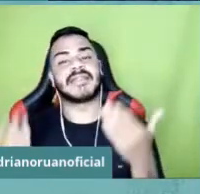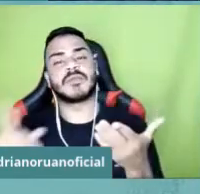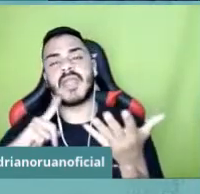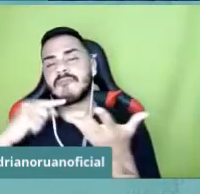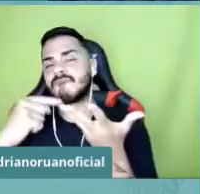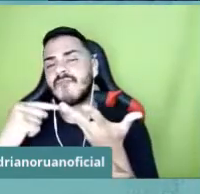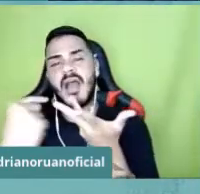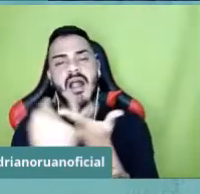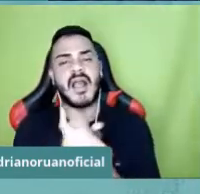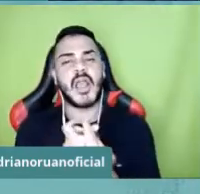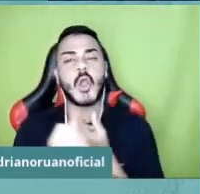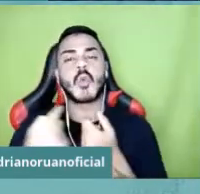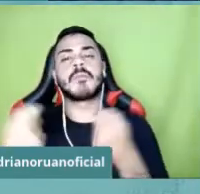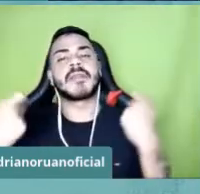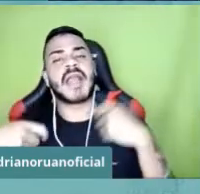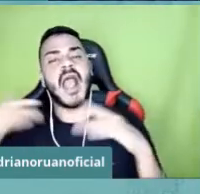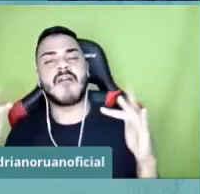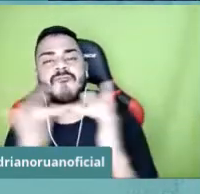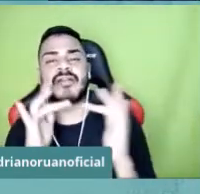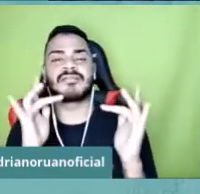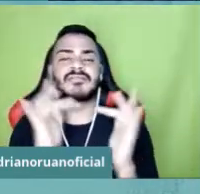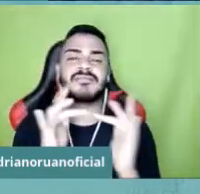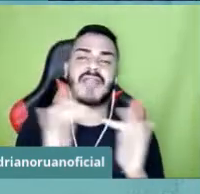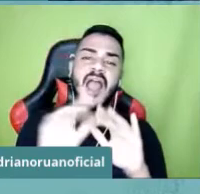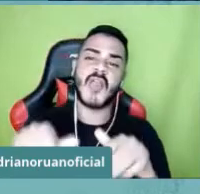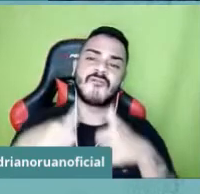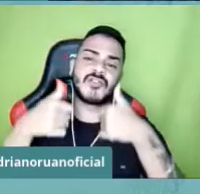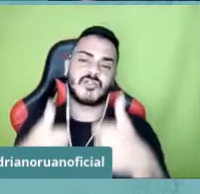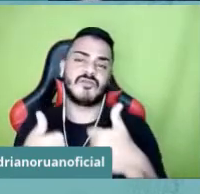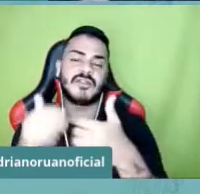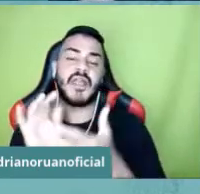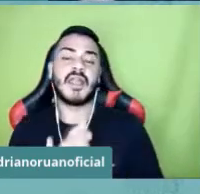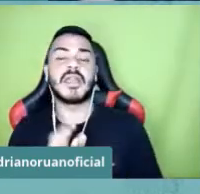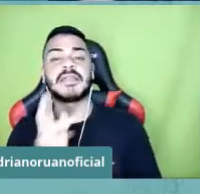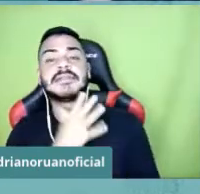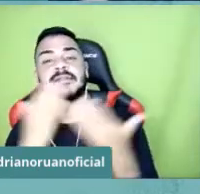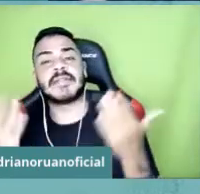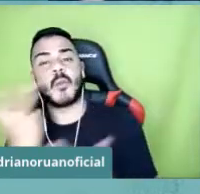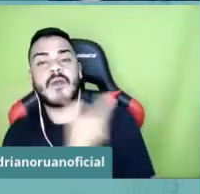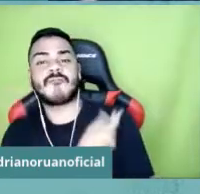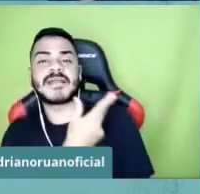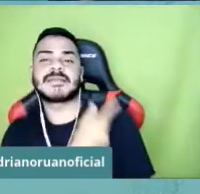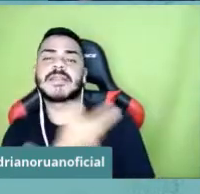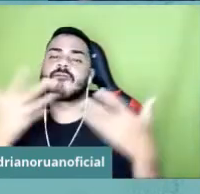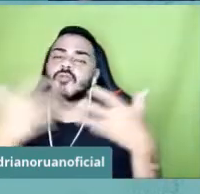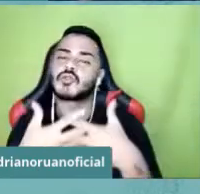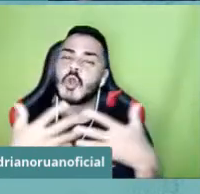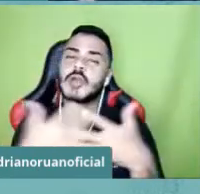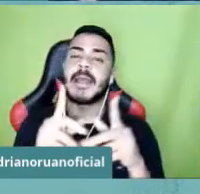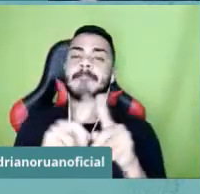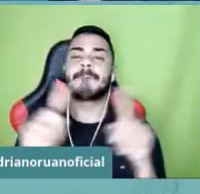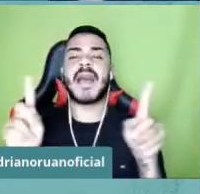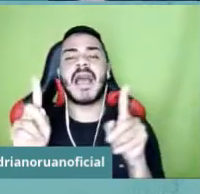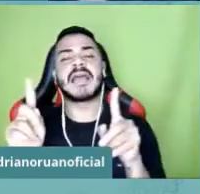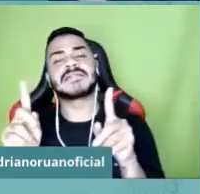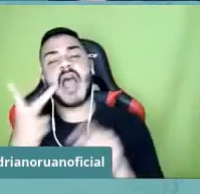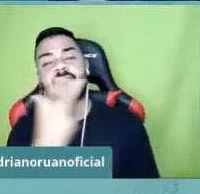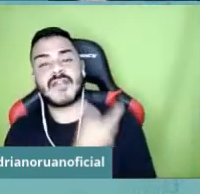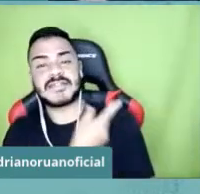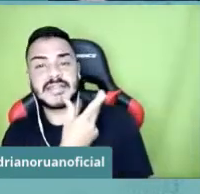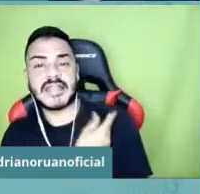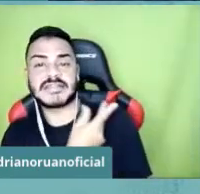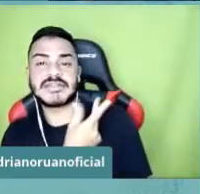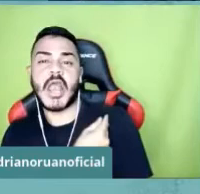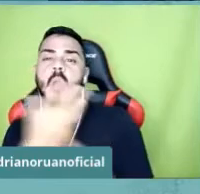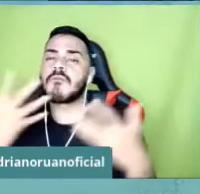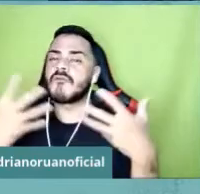vão afetar a efetividade. Então, assim, a vacina funciona, mas será que a vacinação